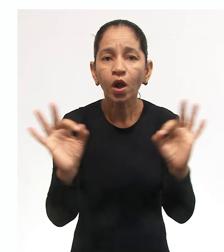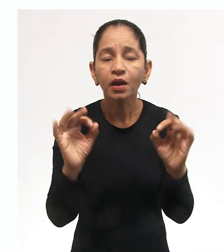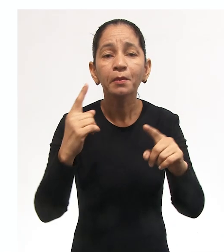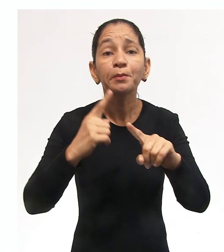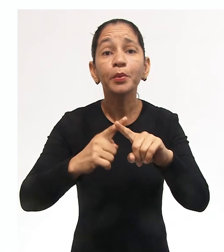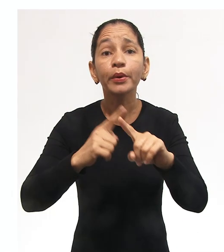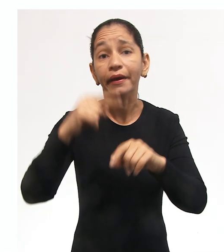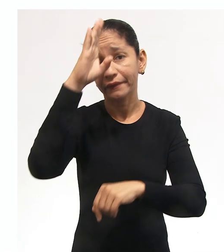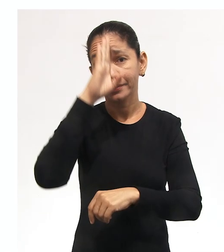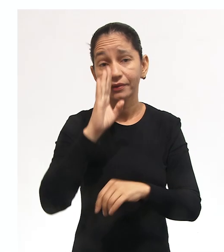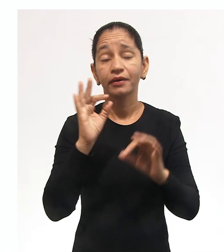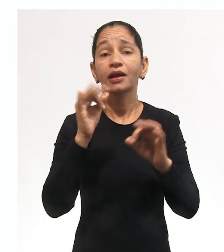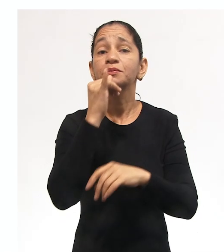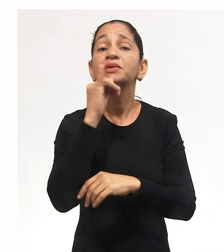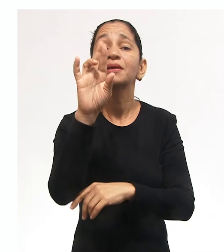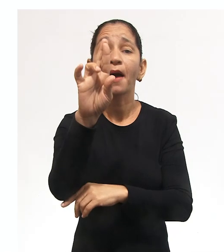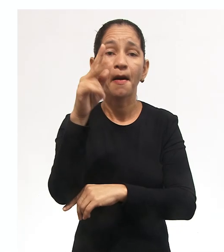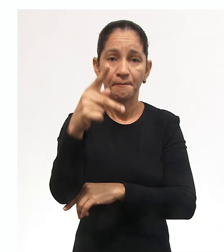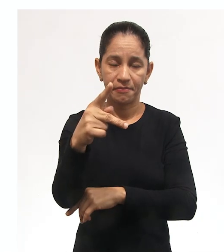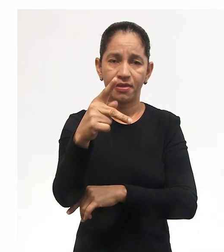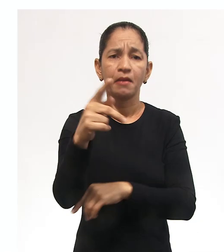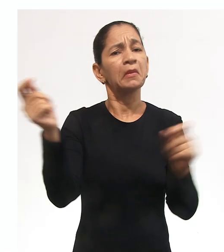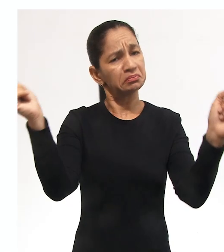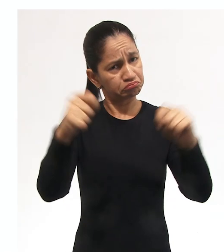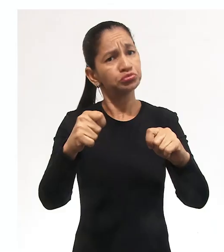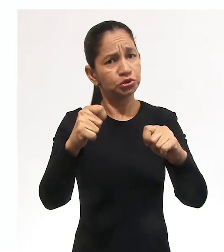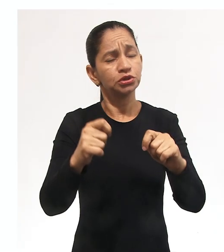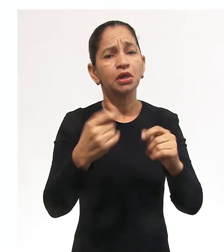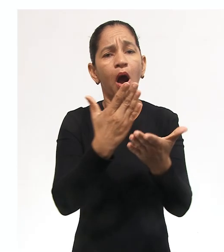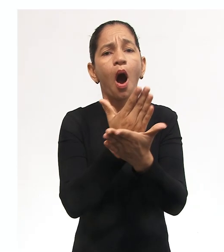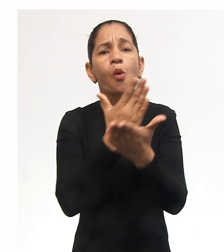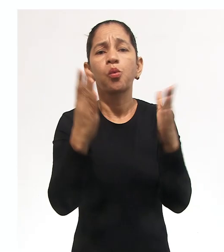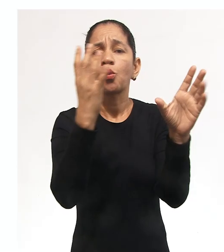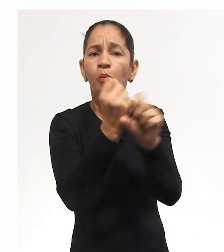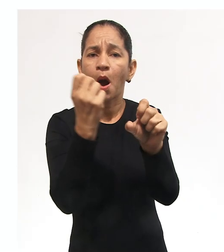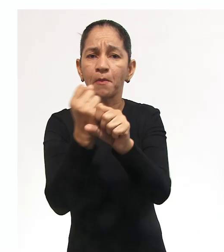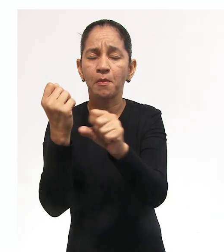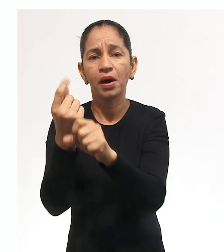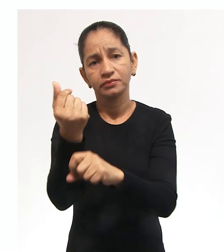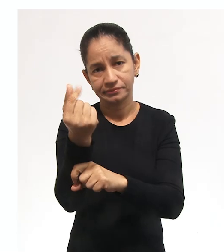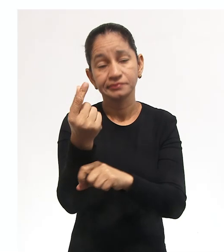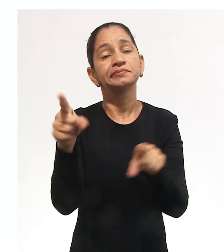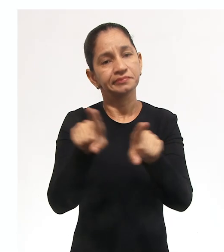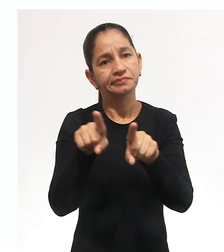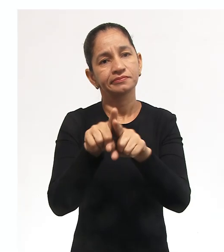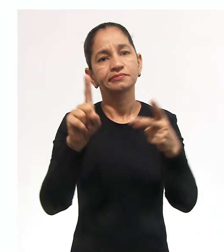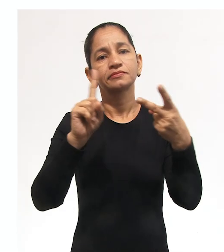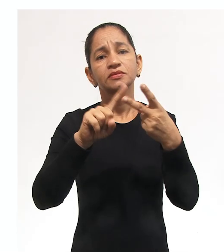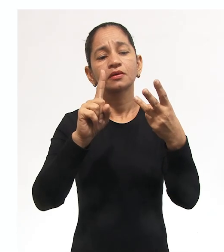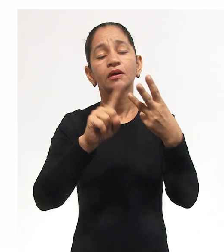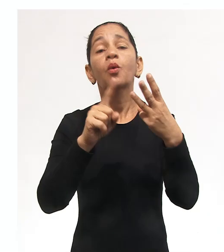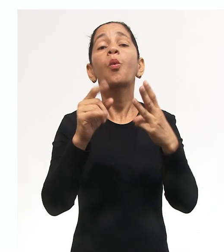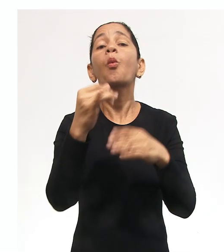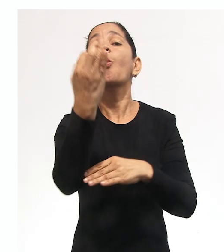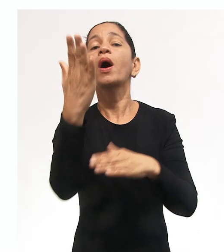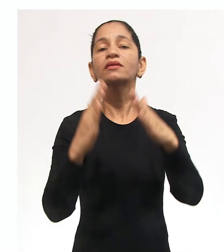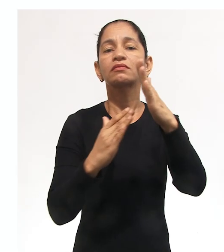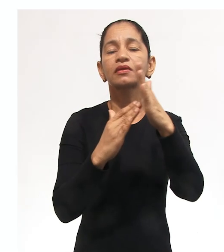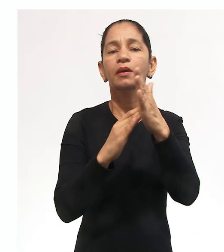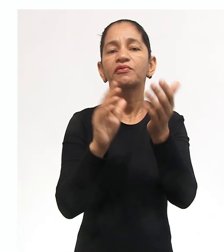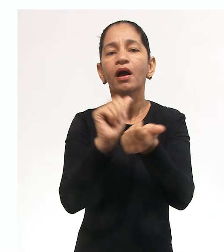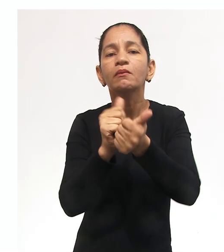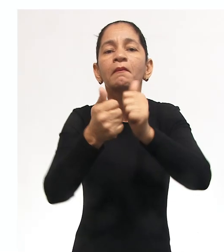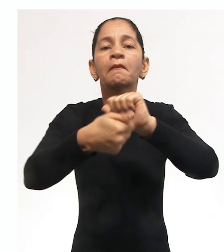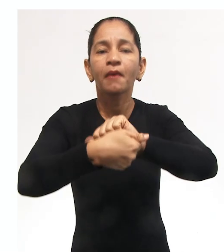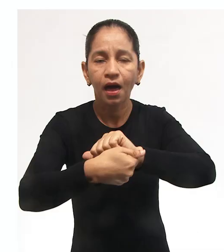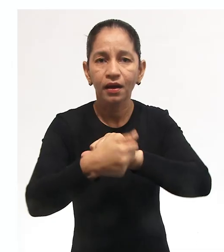Nenhum, porque o software é gratuito, no caso do nosso exemplo, mas poderiam haver custos, né? Qual é o tempo estimado para poder fazer a